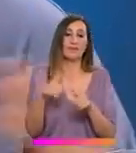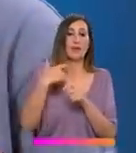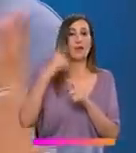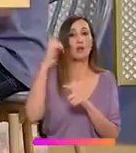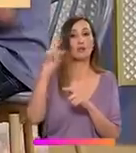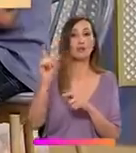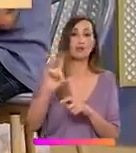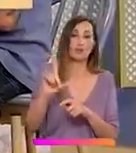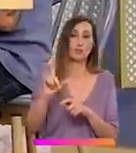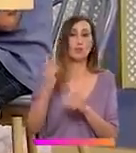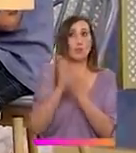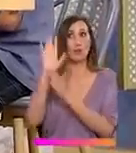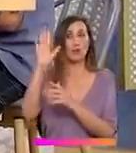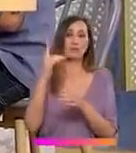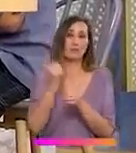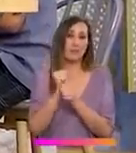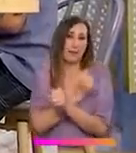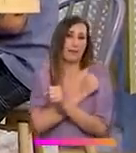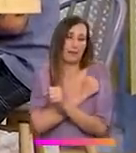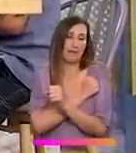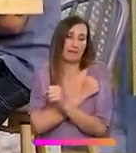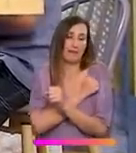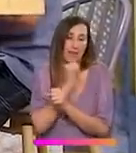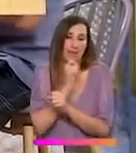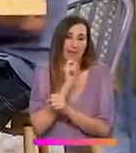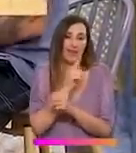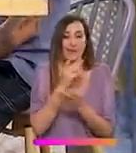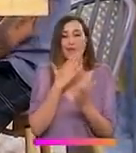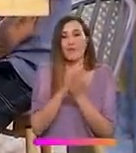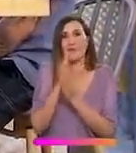trabalhar um bocadinho a partir de casa e estou a viver o sonho. Estás a viver um sonho.